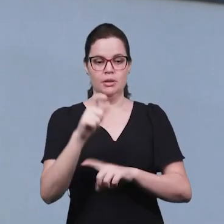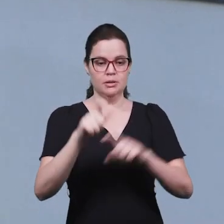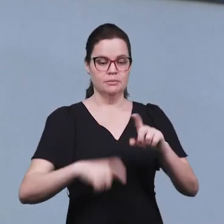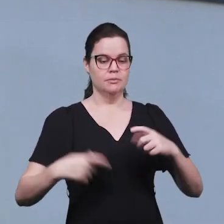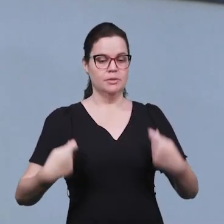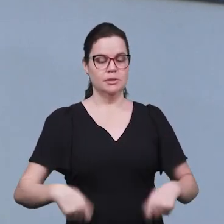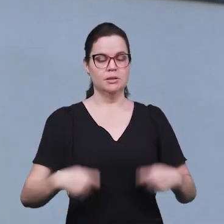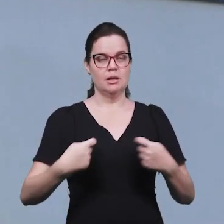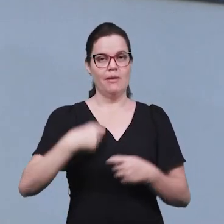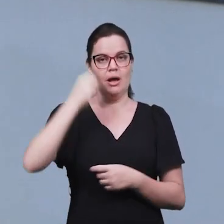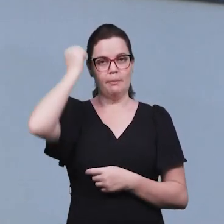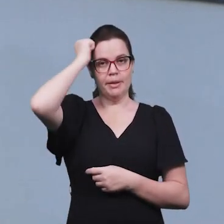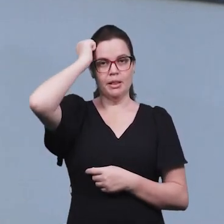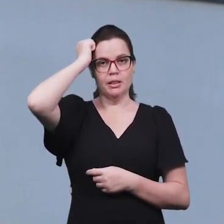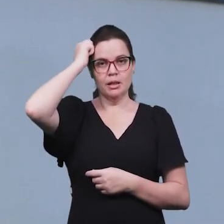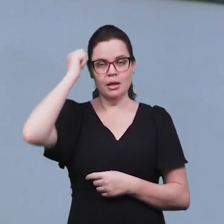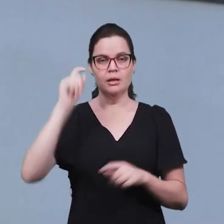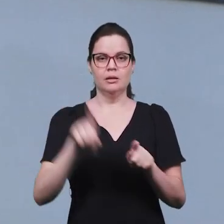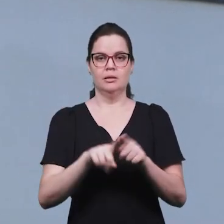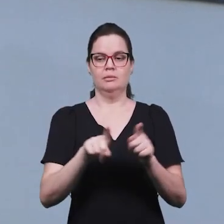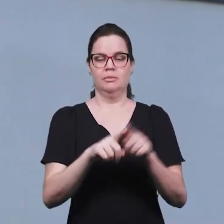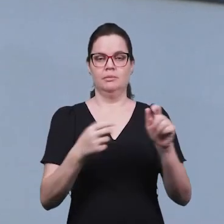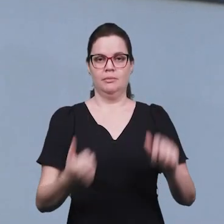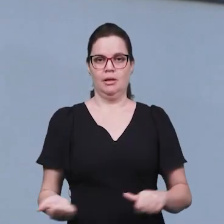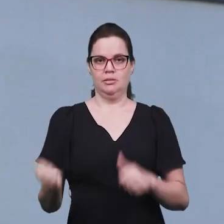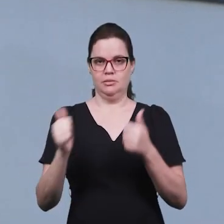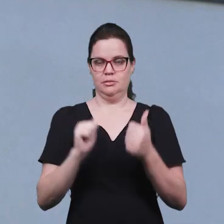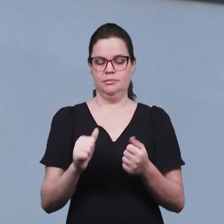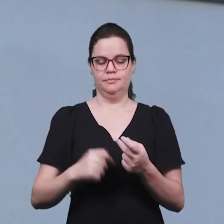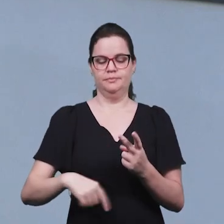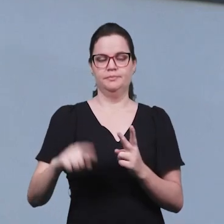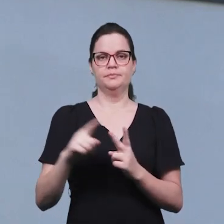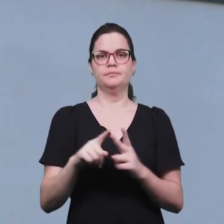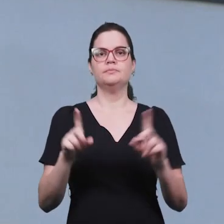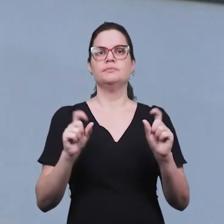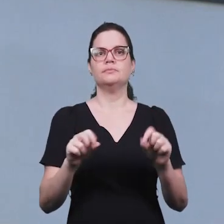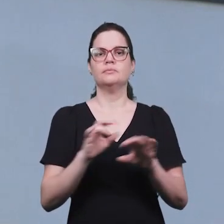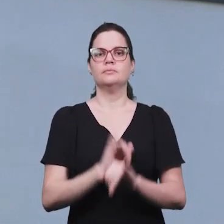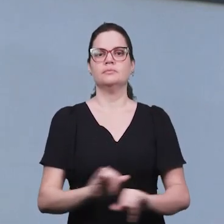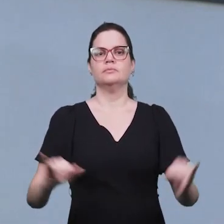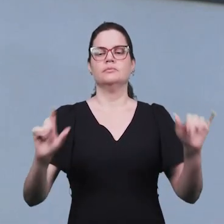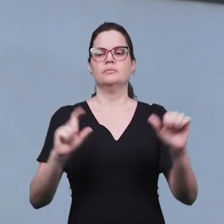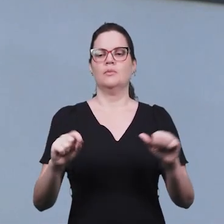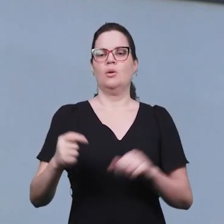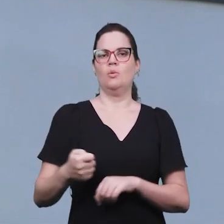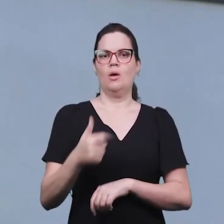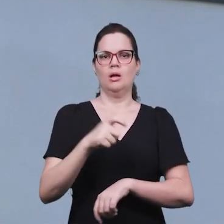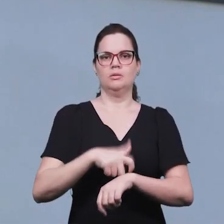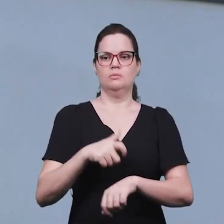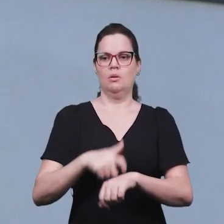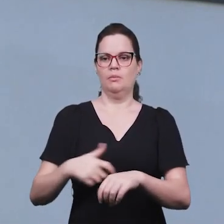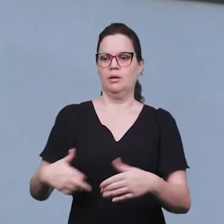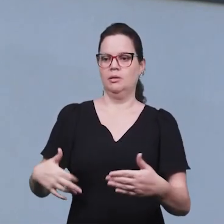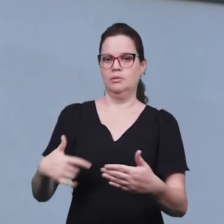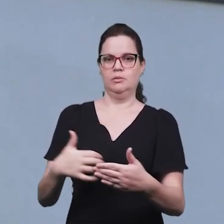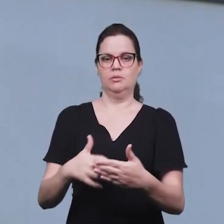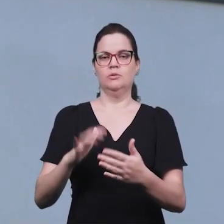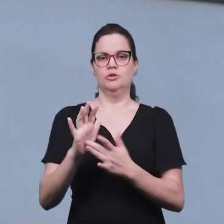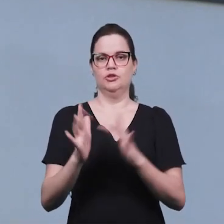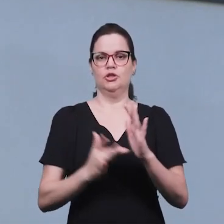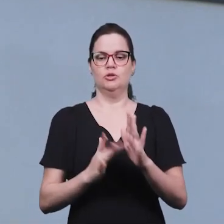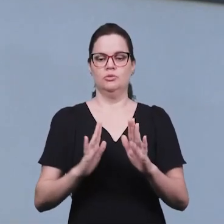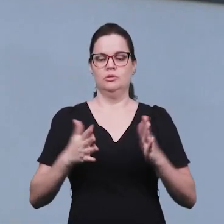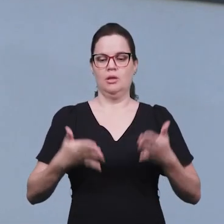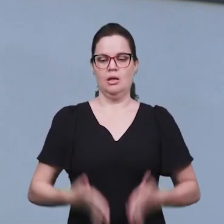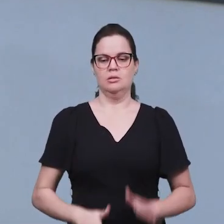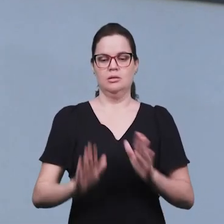se arrepender, ser batizado, e a declaração da proximidade do reino de